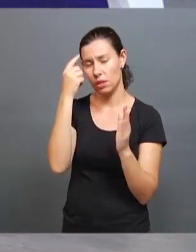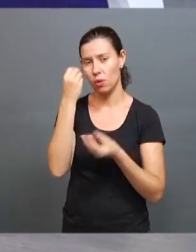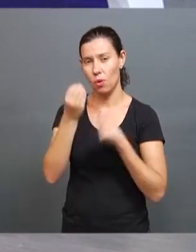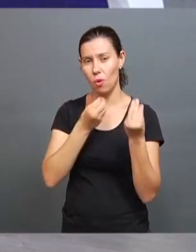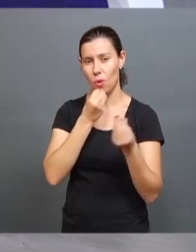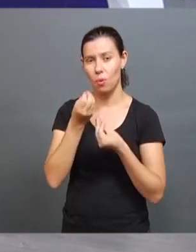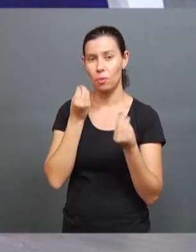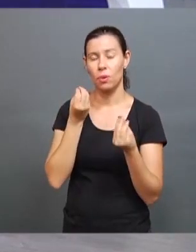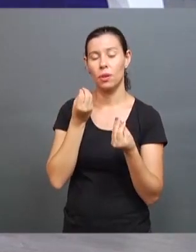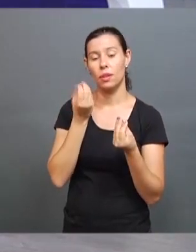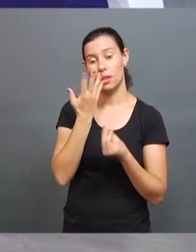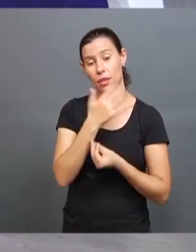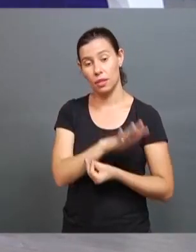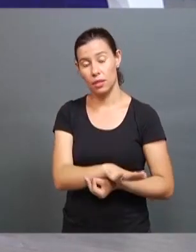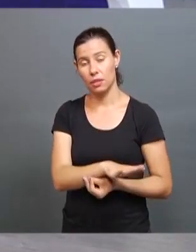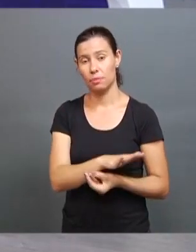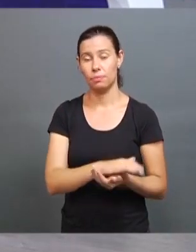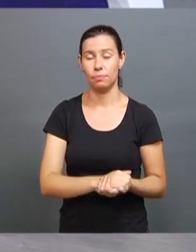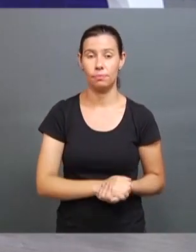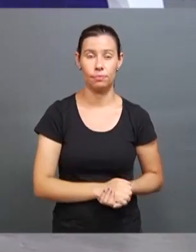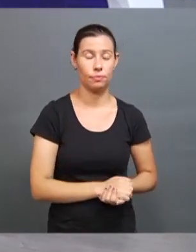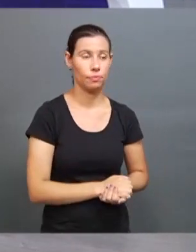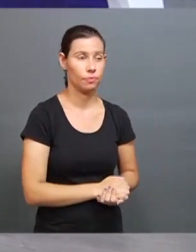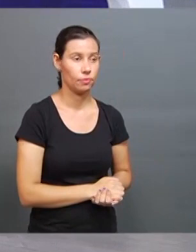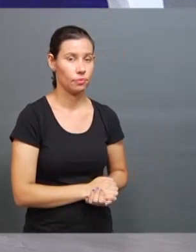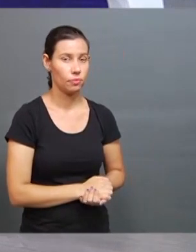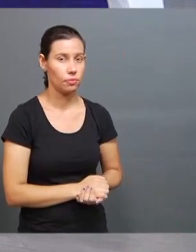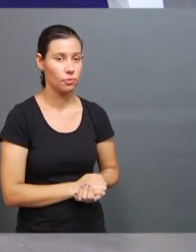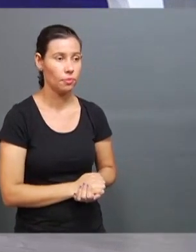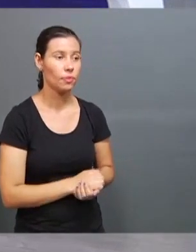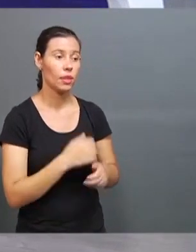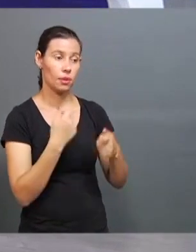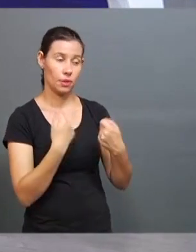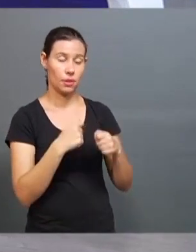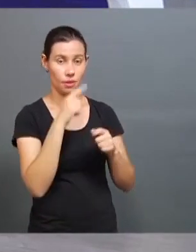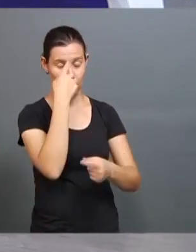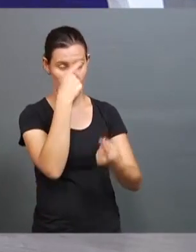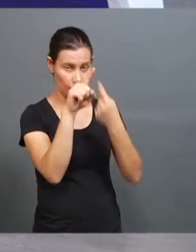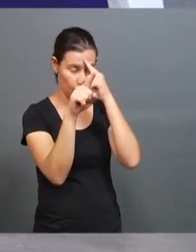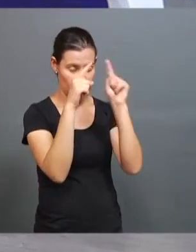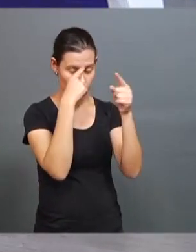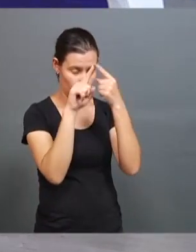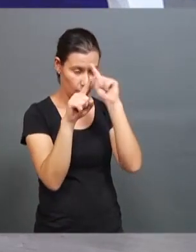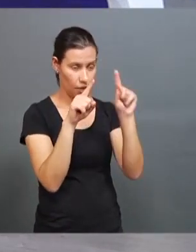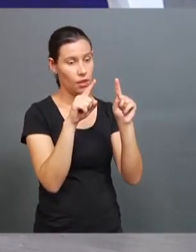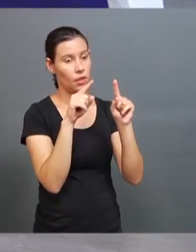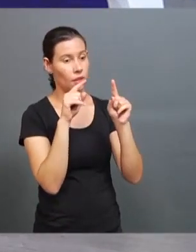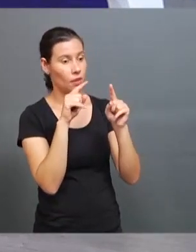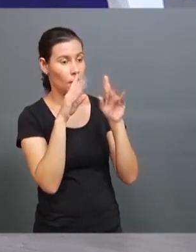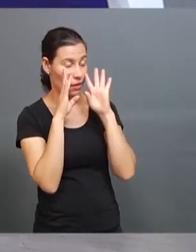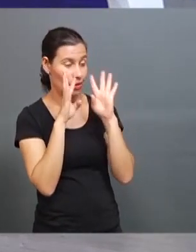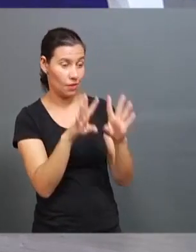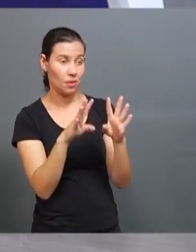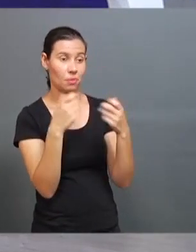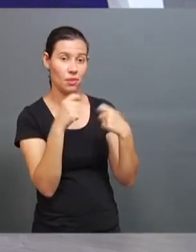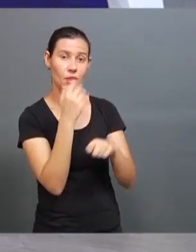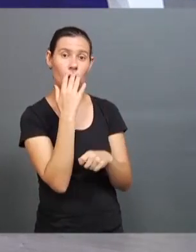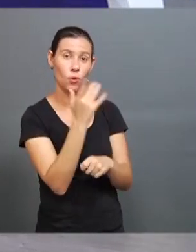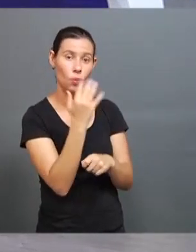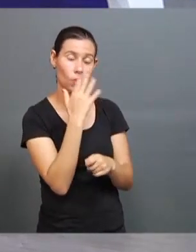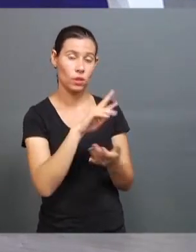mudando a todo momento? Sim, acaba que tem que ser um pouco mais criativo, tem que chamar bastante atenção, tem que ter bastante cor,